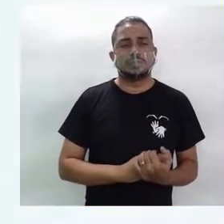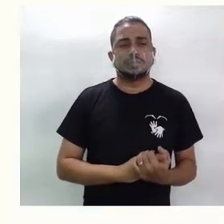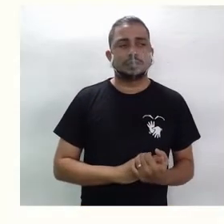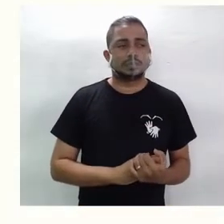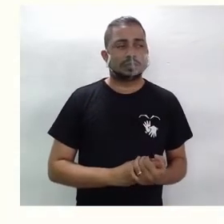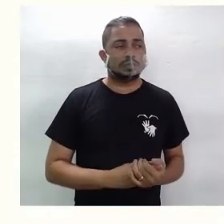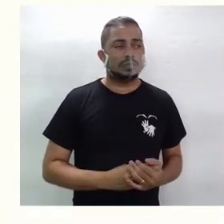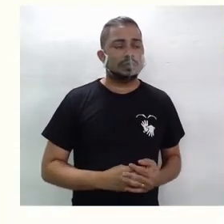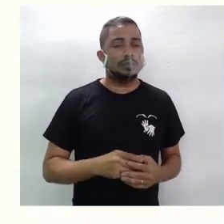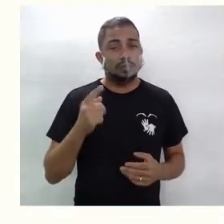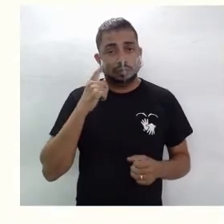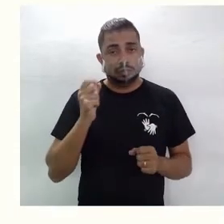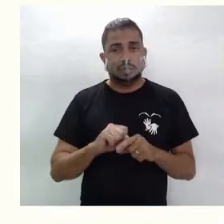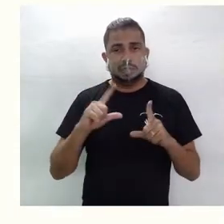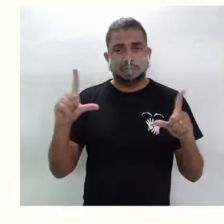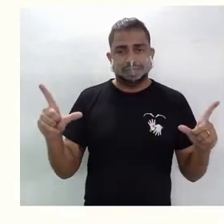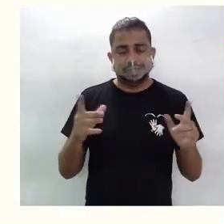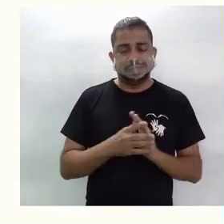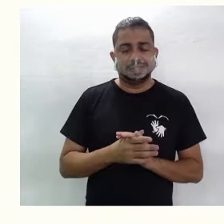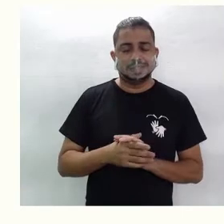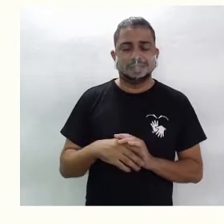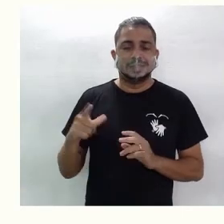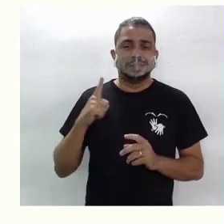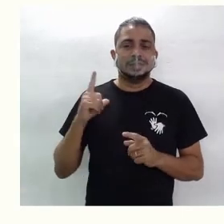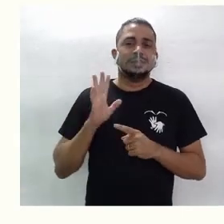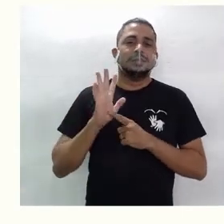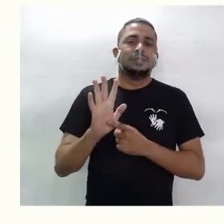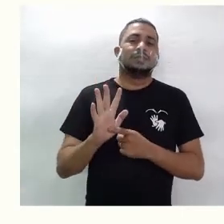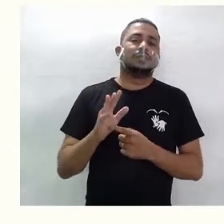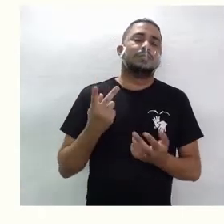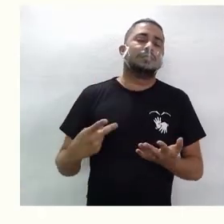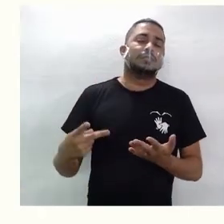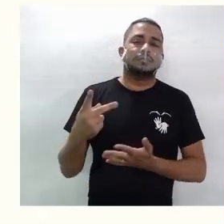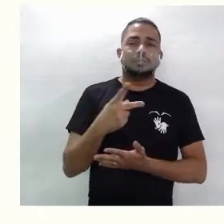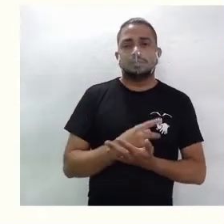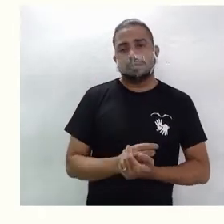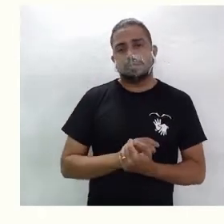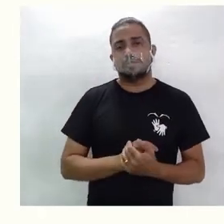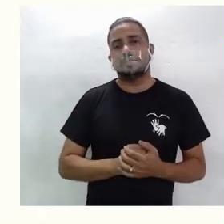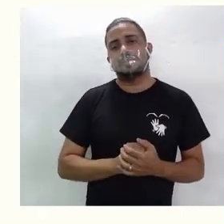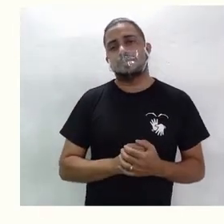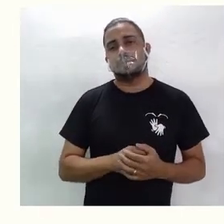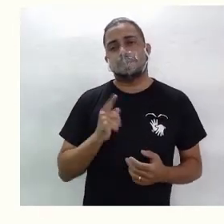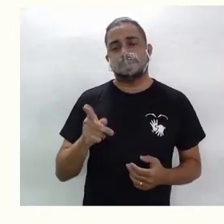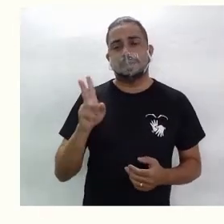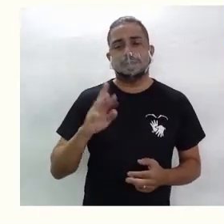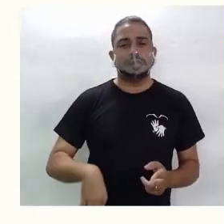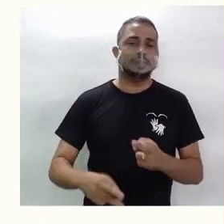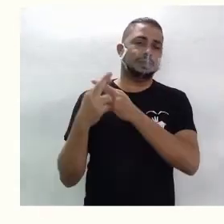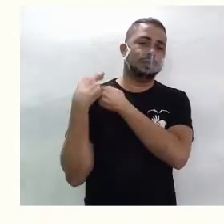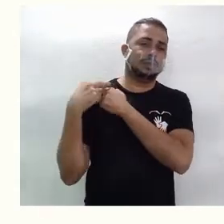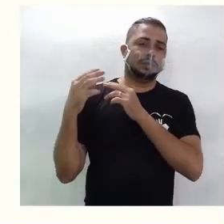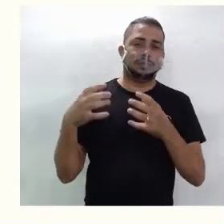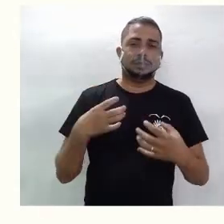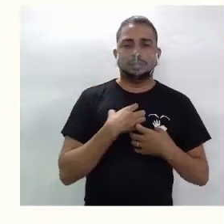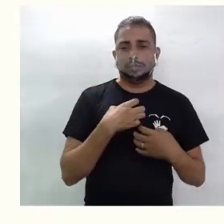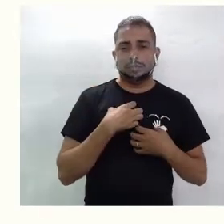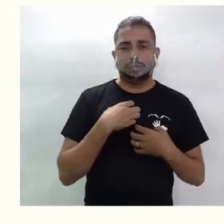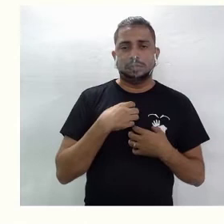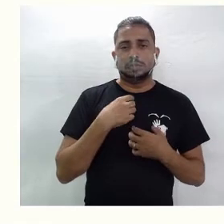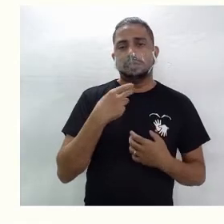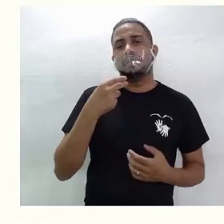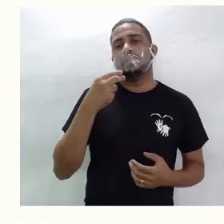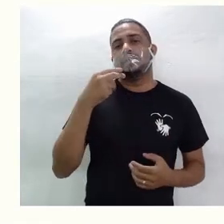A gente está vendo aí, né, uma representação dos mapas. Os mapas eles são representados na forma de cartas,